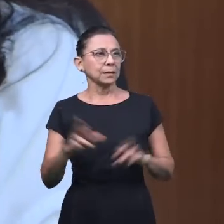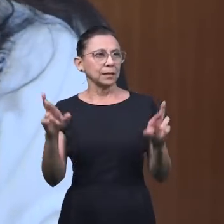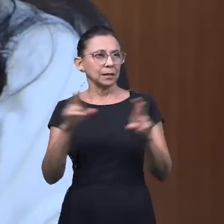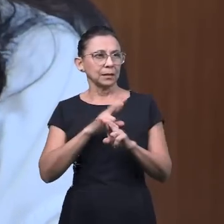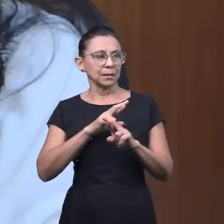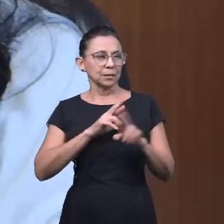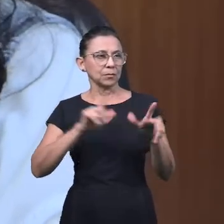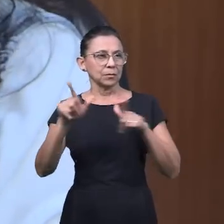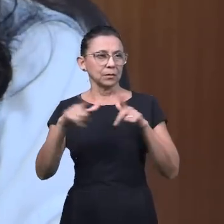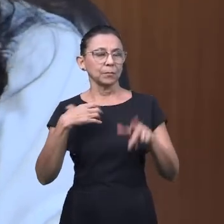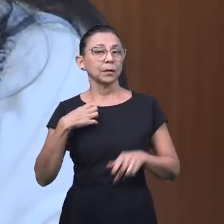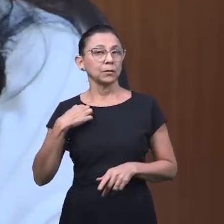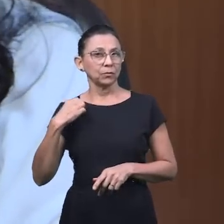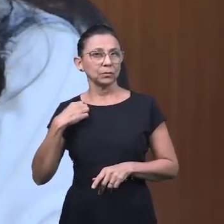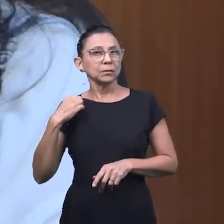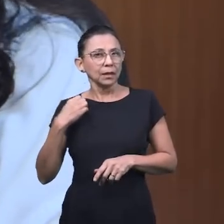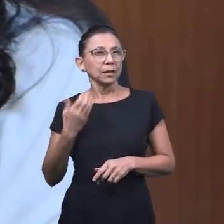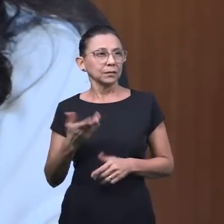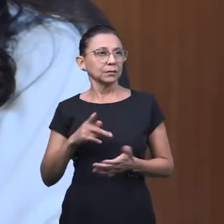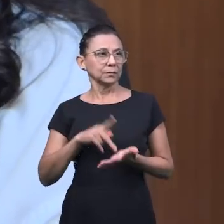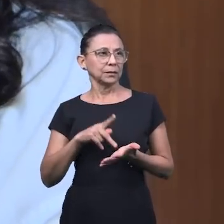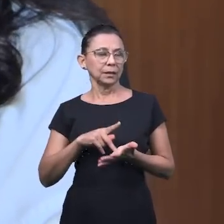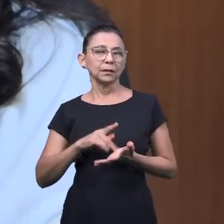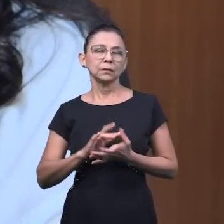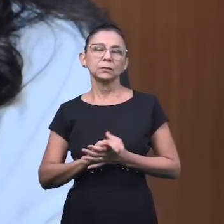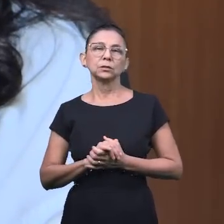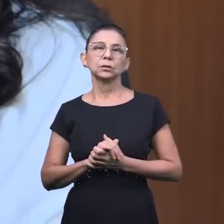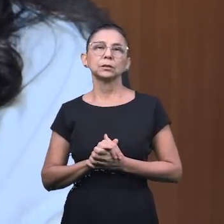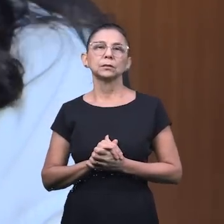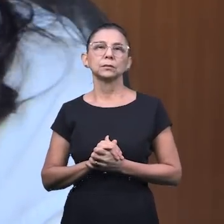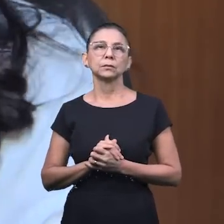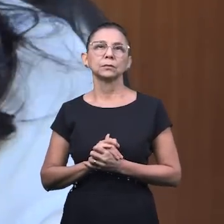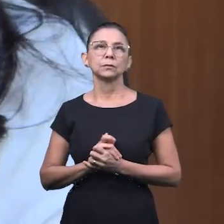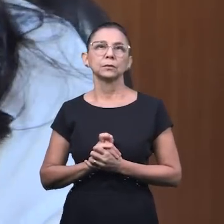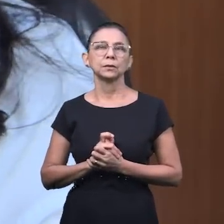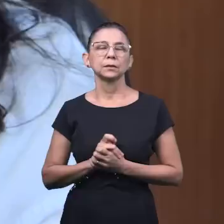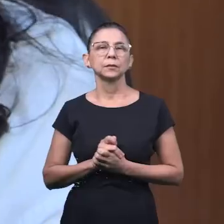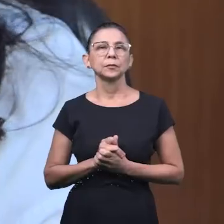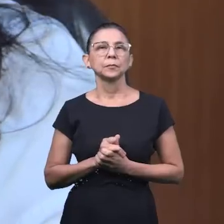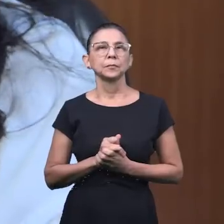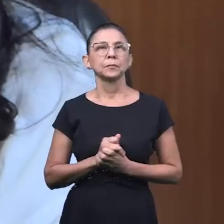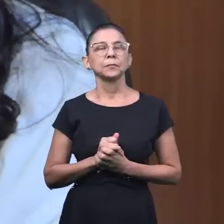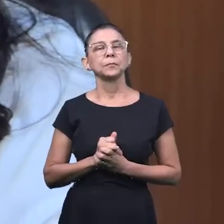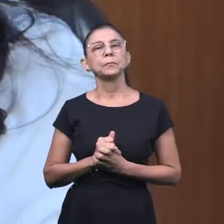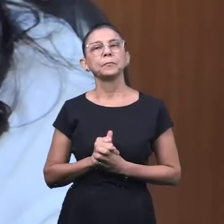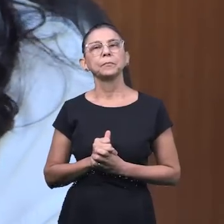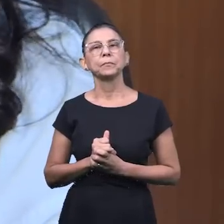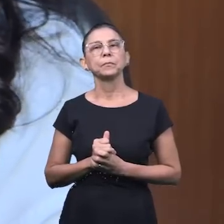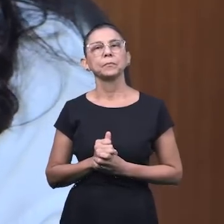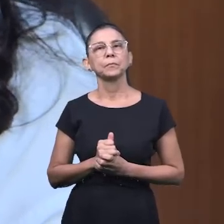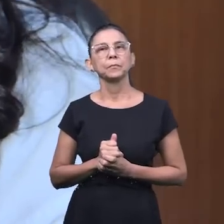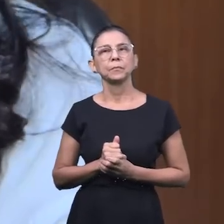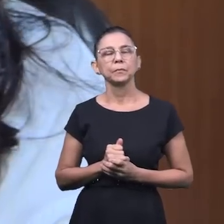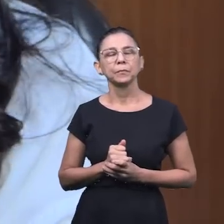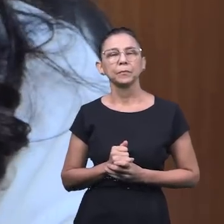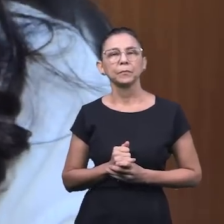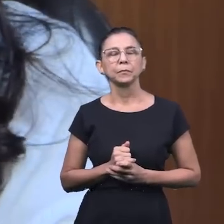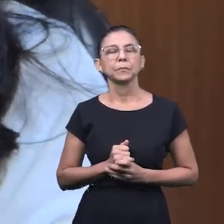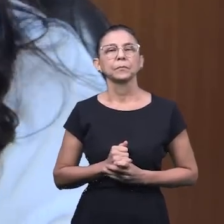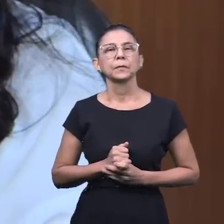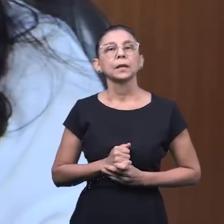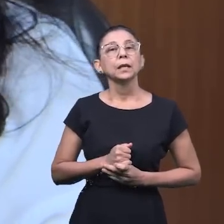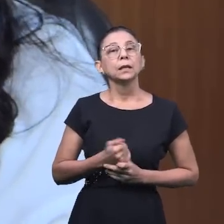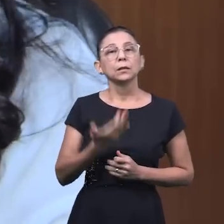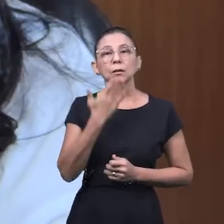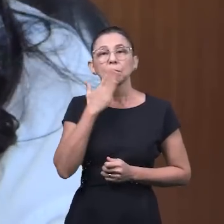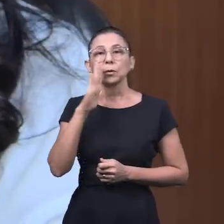como voluntária na presença do Senhor, na casa do Senhor. Sim. E agora é o momento de você compartilhar, né, aquilo que o Senhor falou